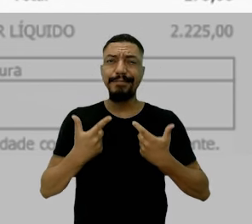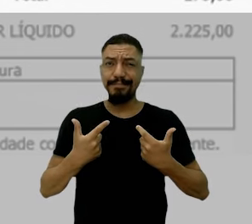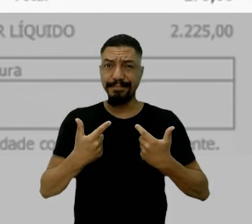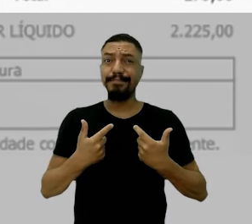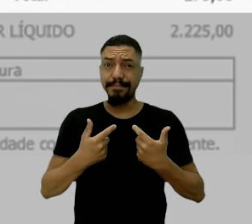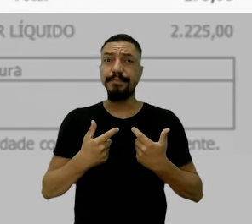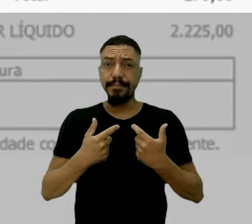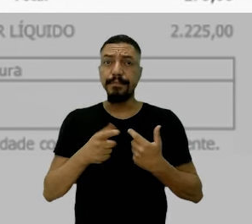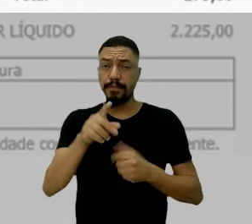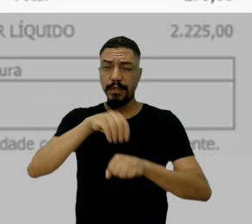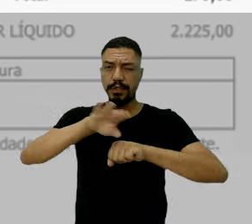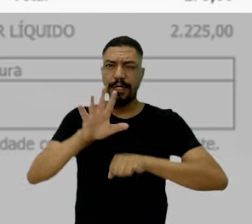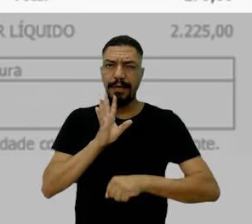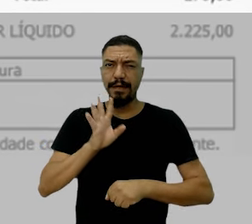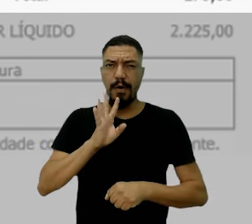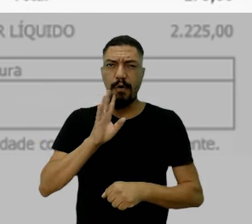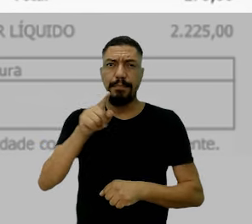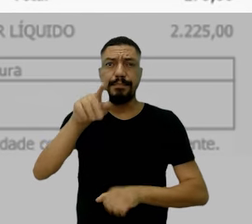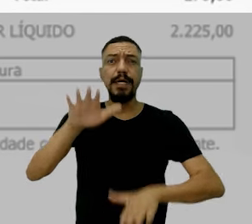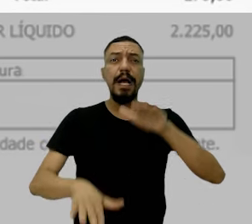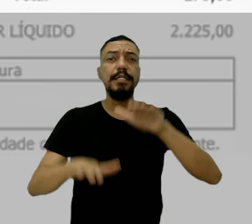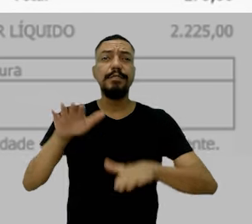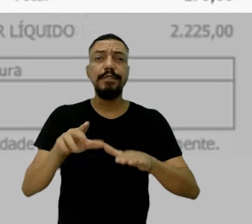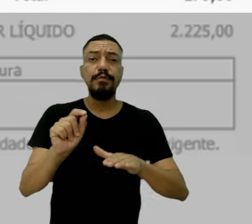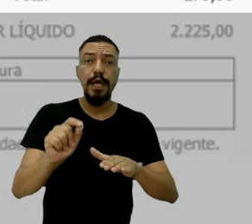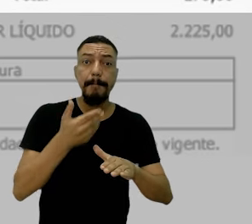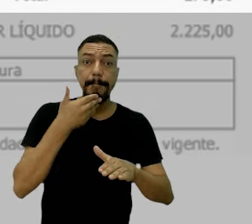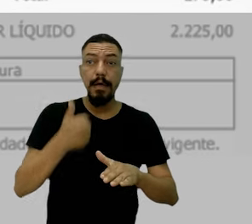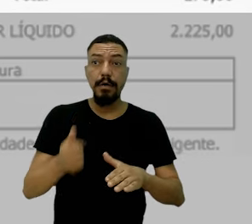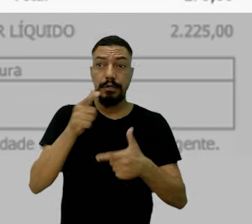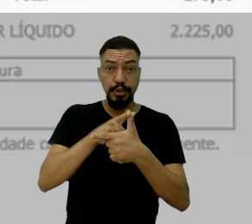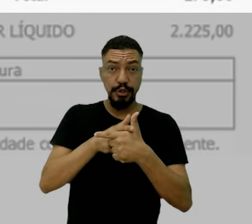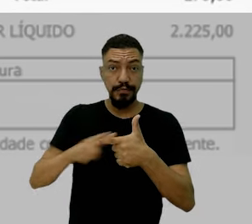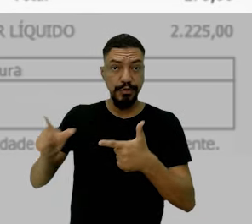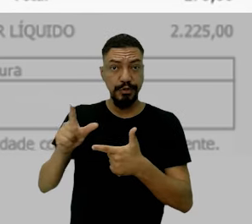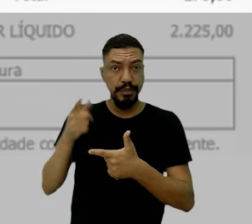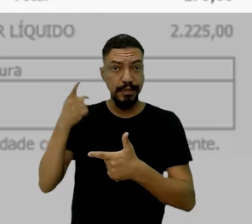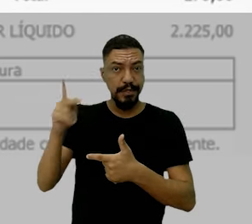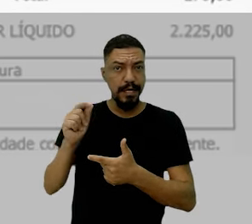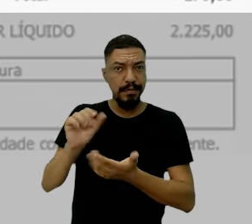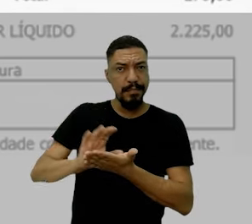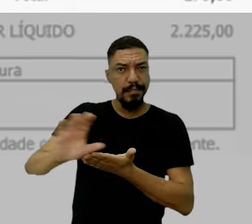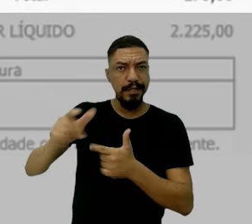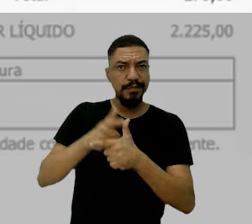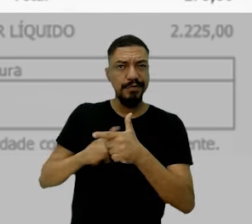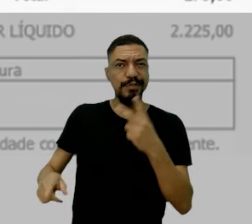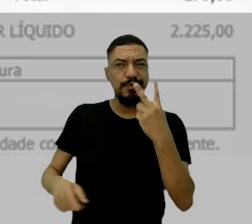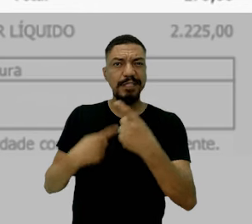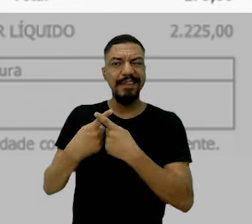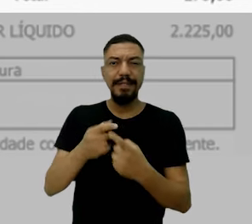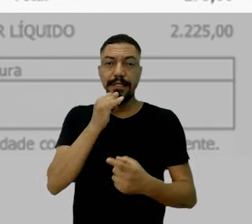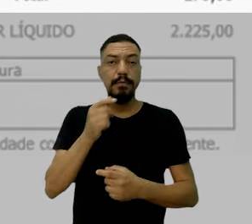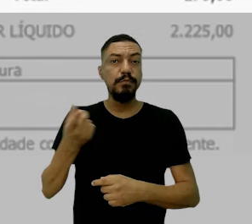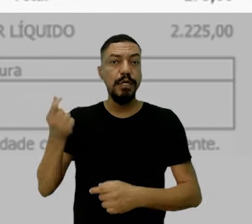Então, isso é uma dica legal. Às vezes, é mais legal você dividir o cachê da pessoa em 2, vamos